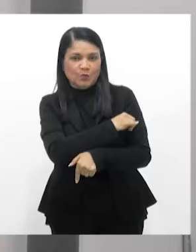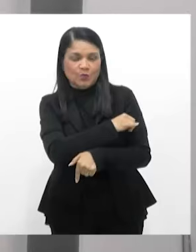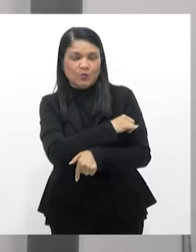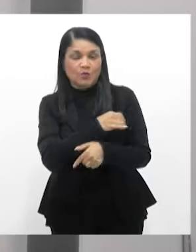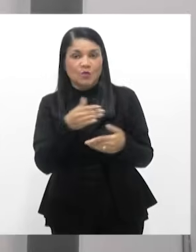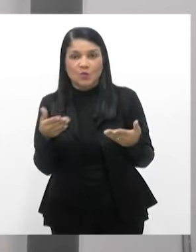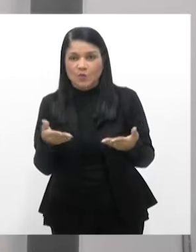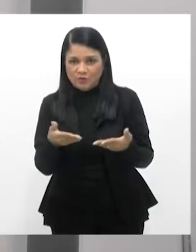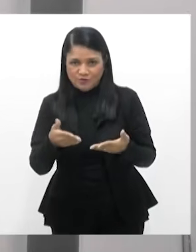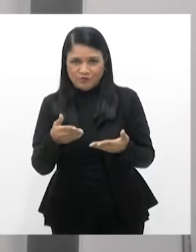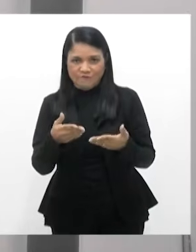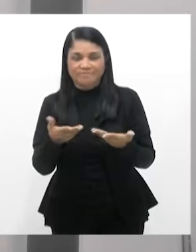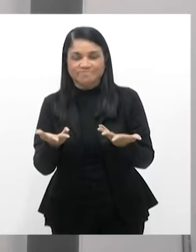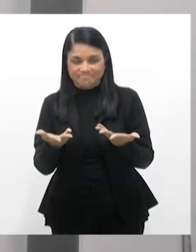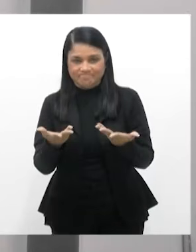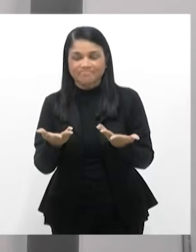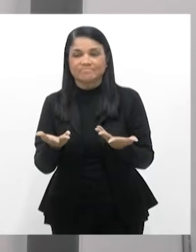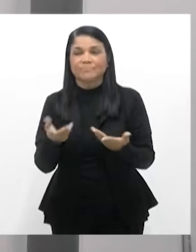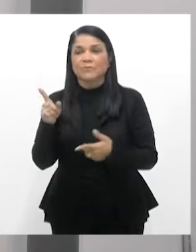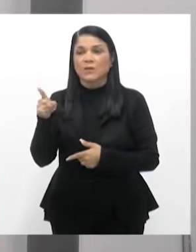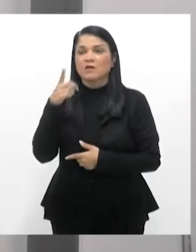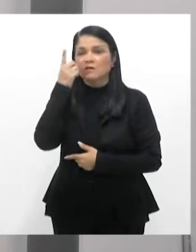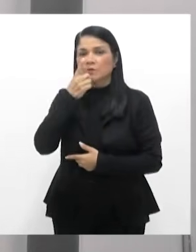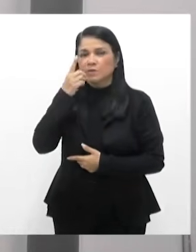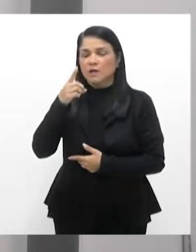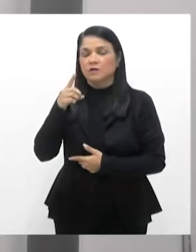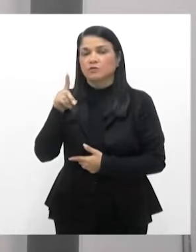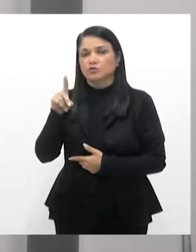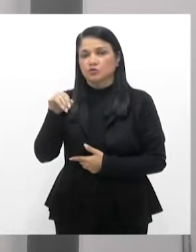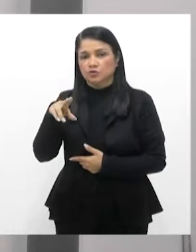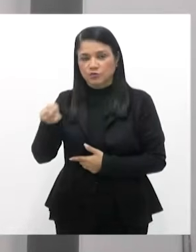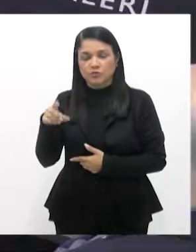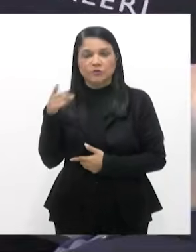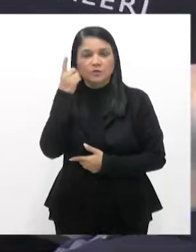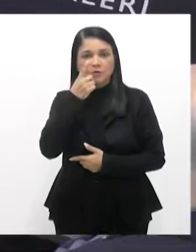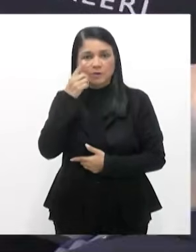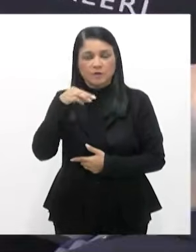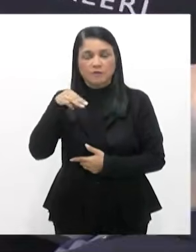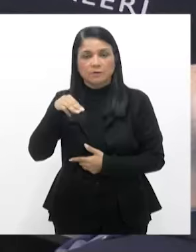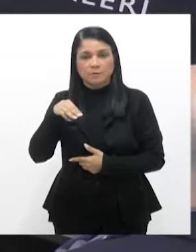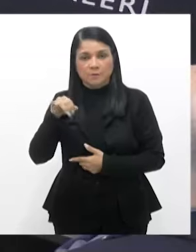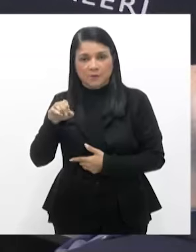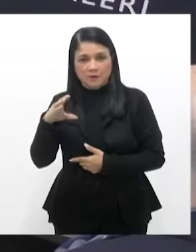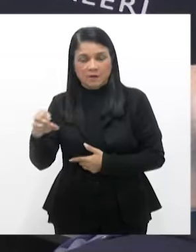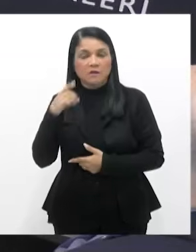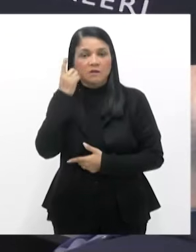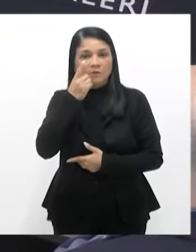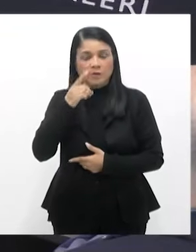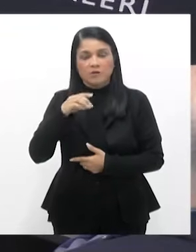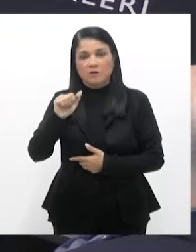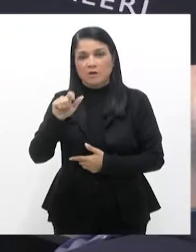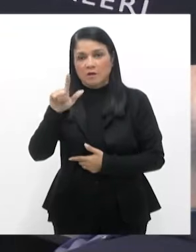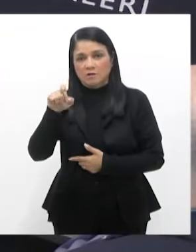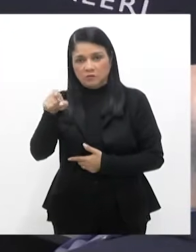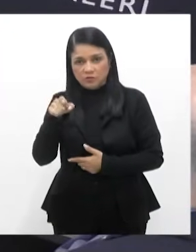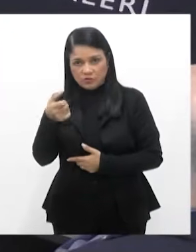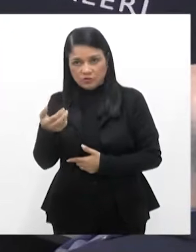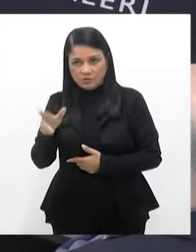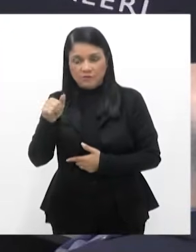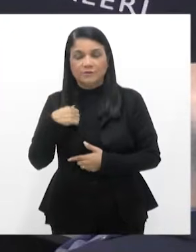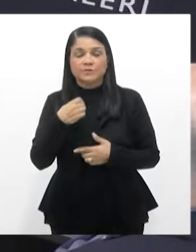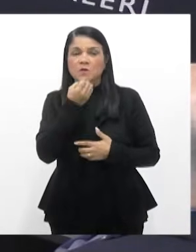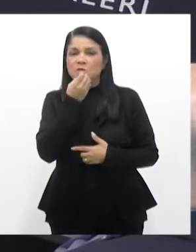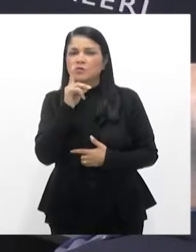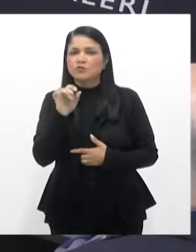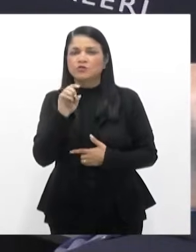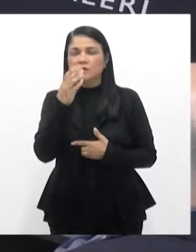direto. Presidente. Deputado Dino, deputado Mink e deputado Knoploch. Bom dia a todos. Eu quero primeiramente agradecer